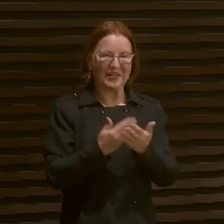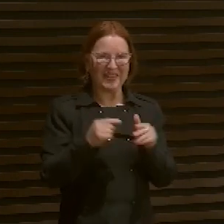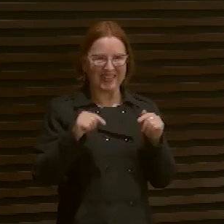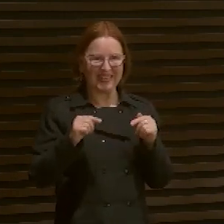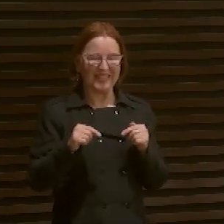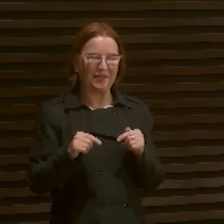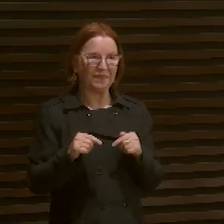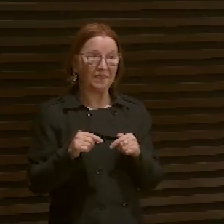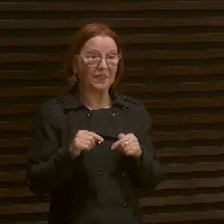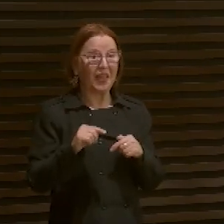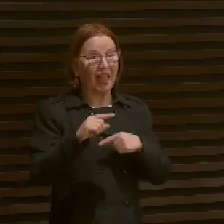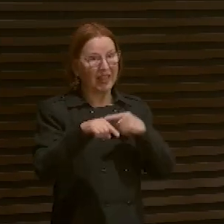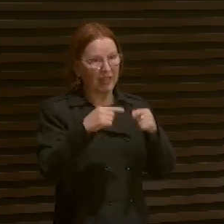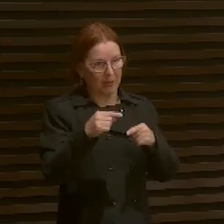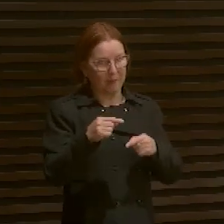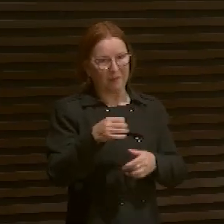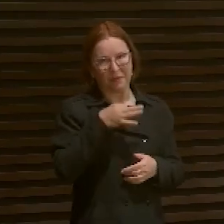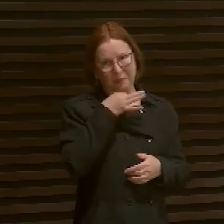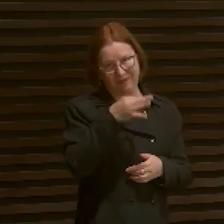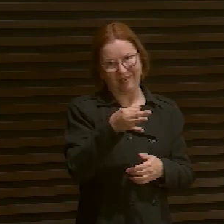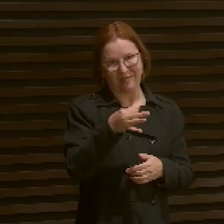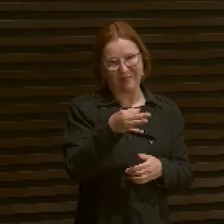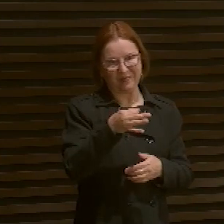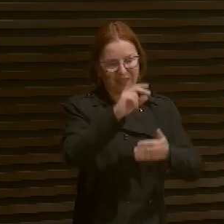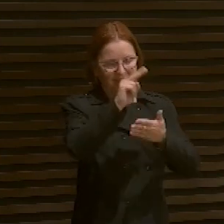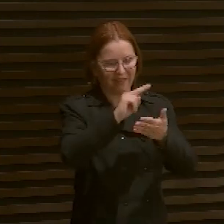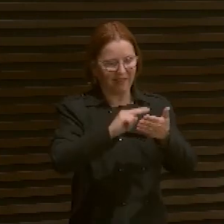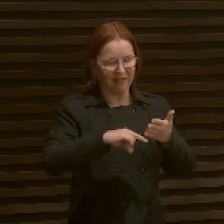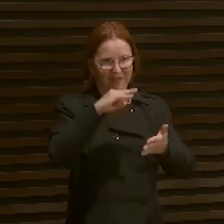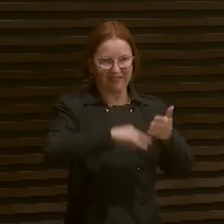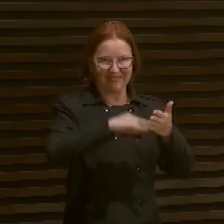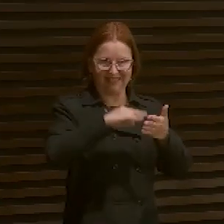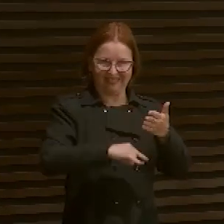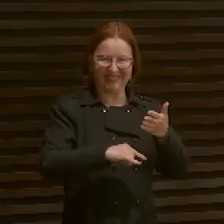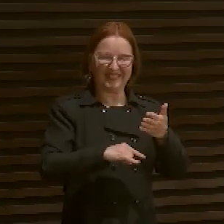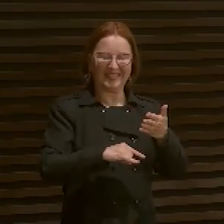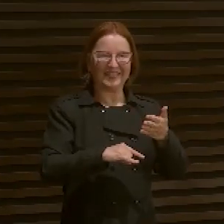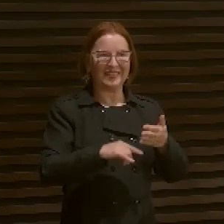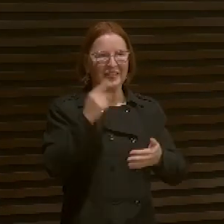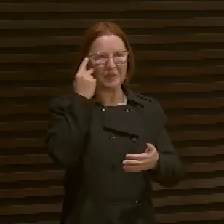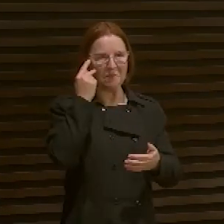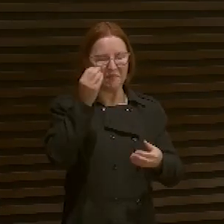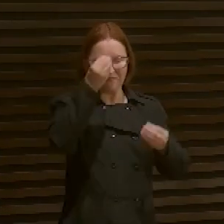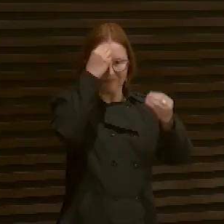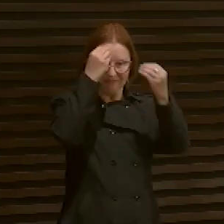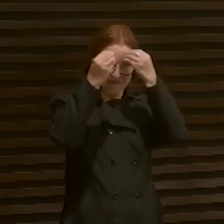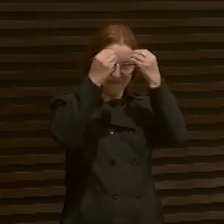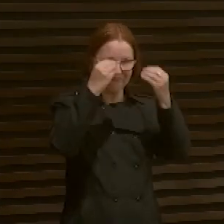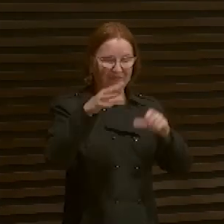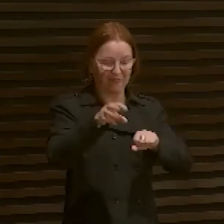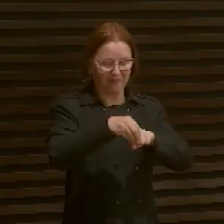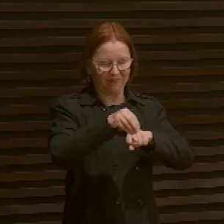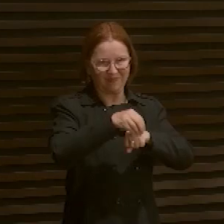modo que depois eu sugiro que o irmão revisite o boletim e faça a leitura dele para que fixe o conhecimento